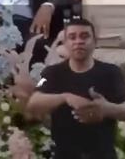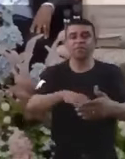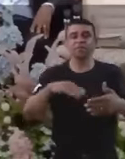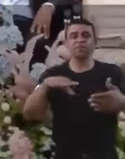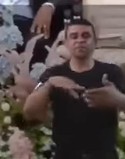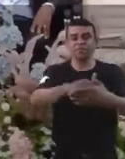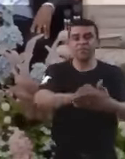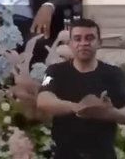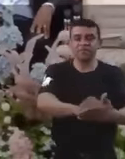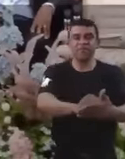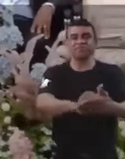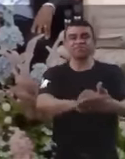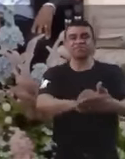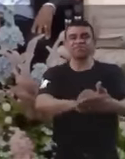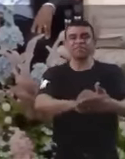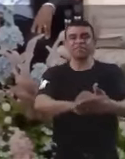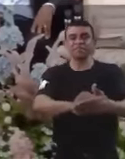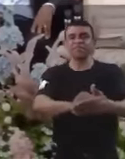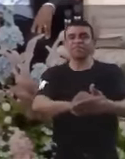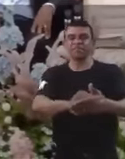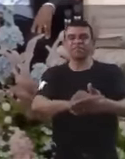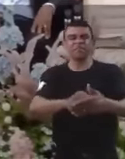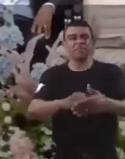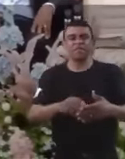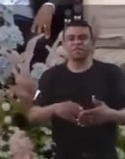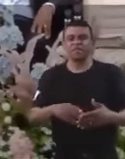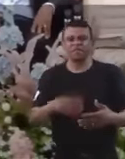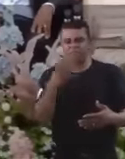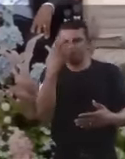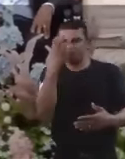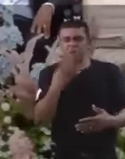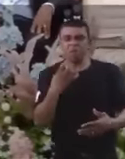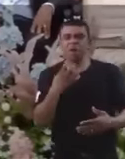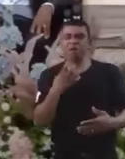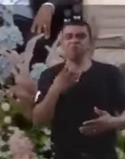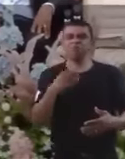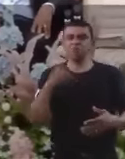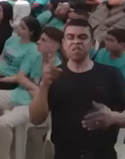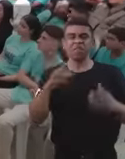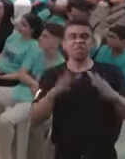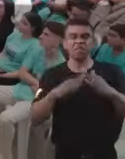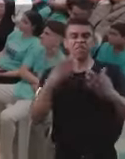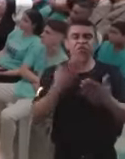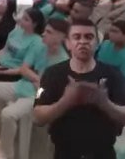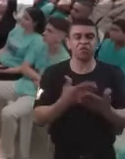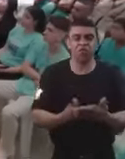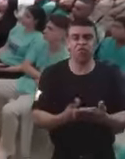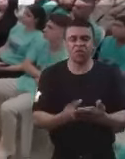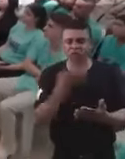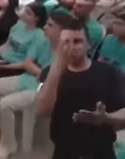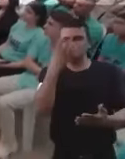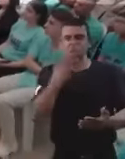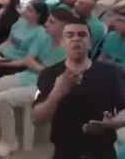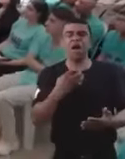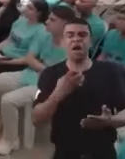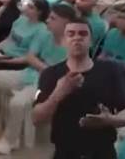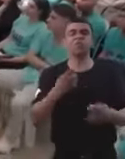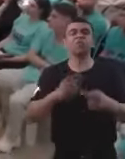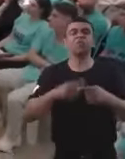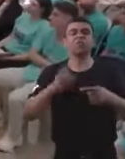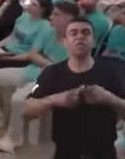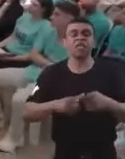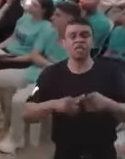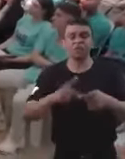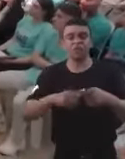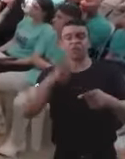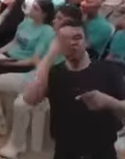nos grupos, o cara chega na escola entrando no Satanás. Por quê? Porque é avarento. O culto está